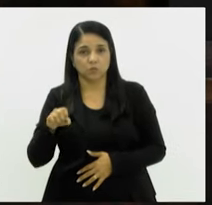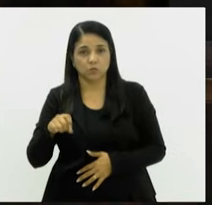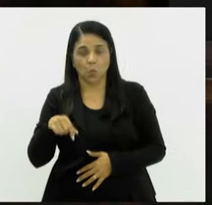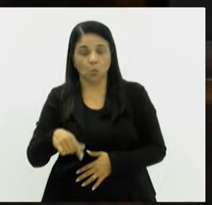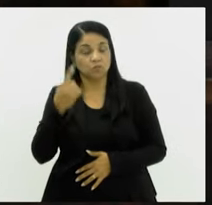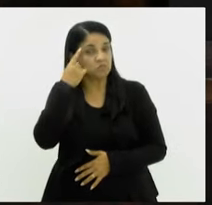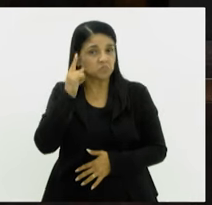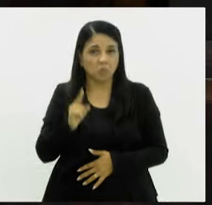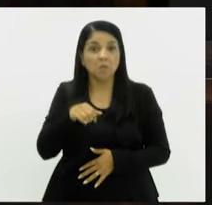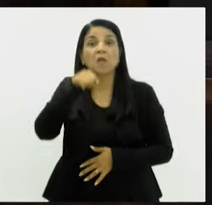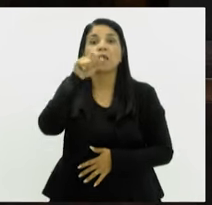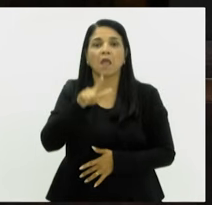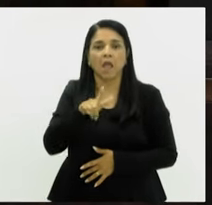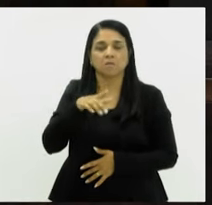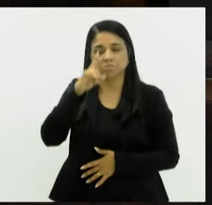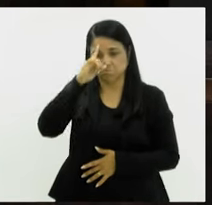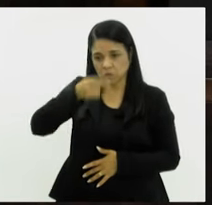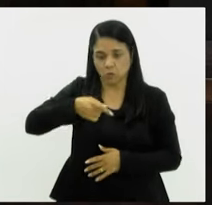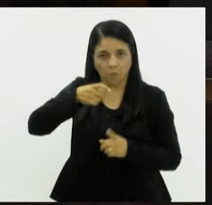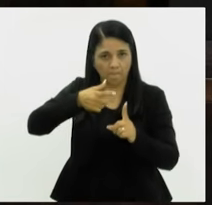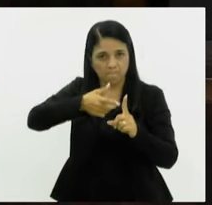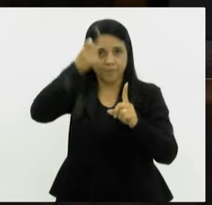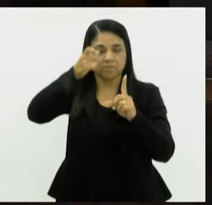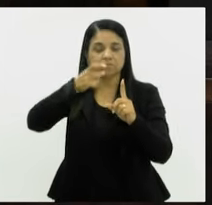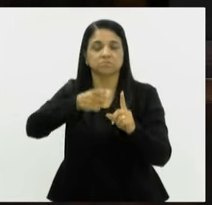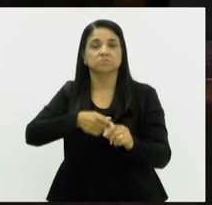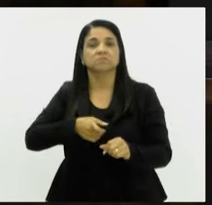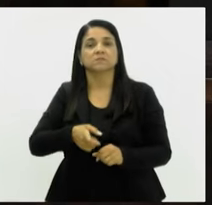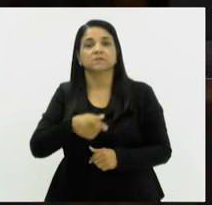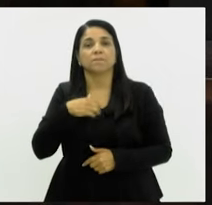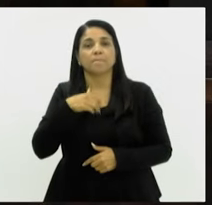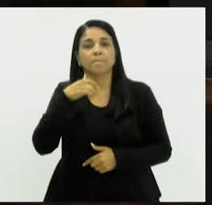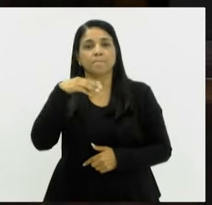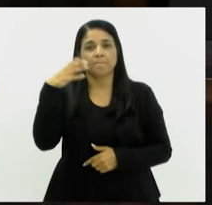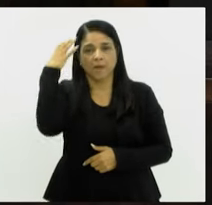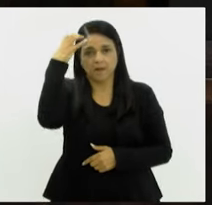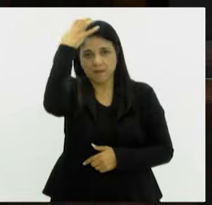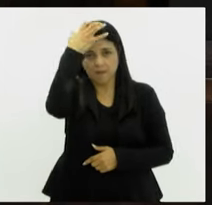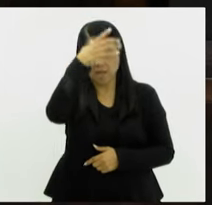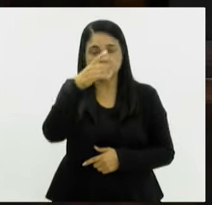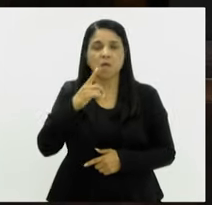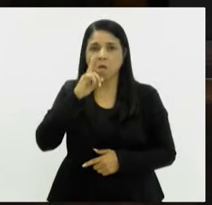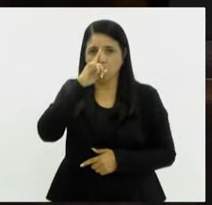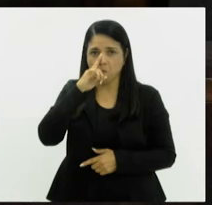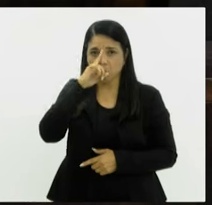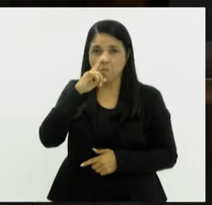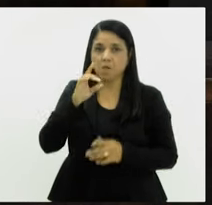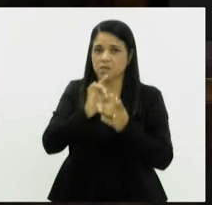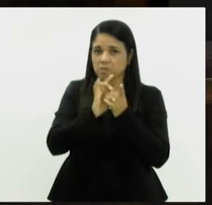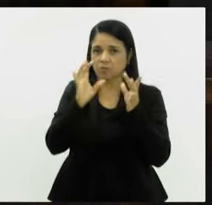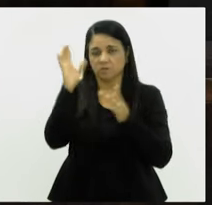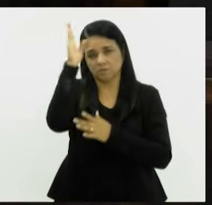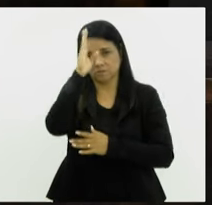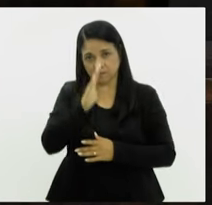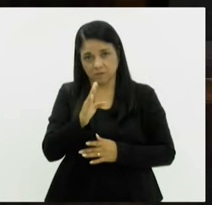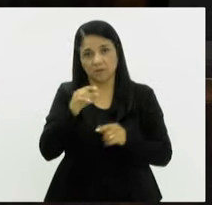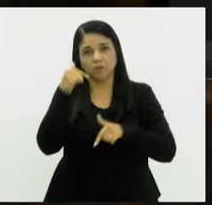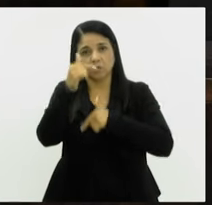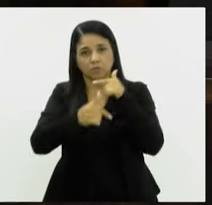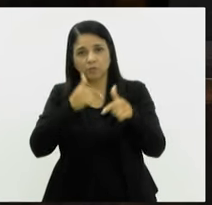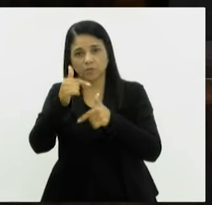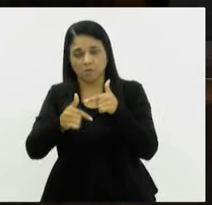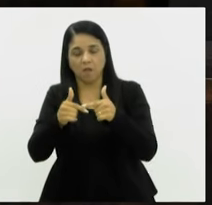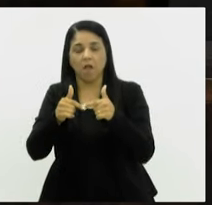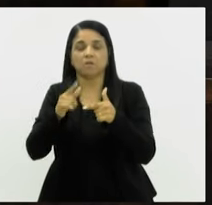a Marielle e por quê, é, sem dúvida nenhuma, um risco para a democracia brasileira, um risco para o trabalho que